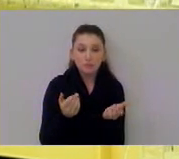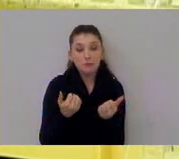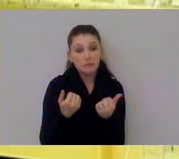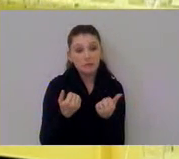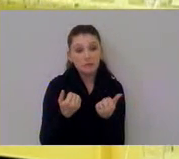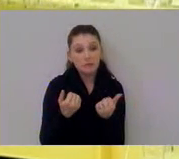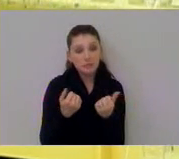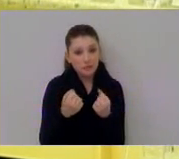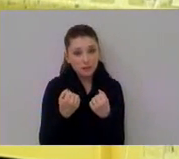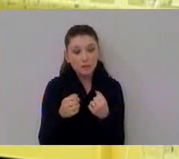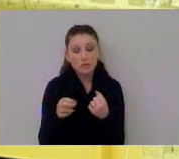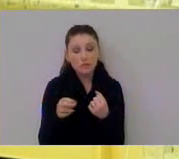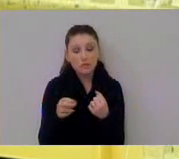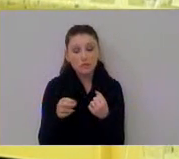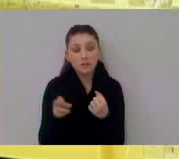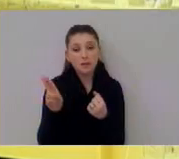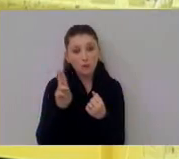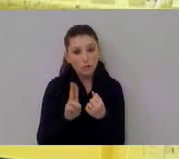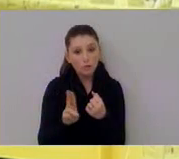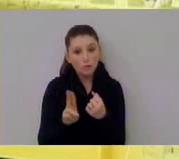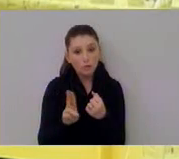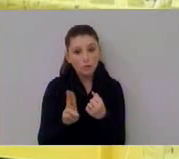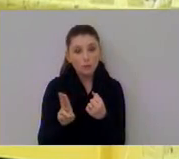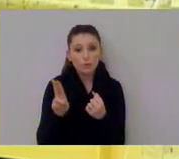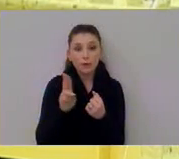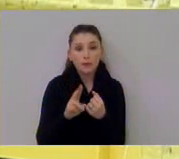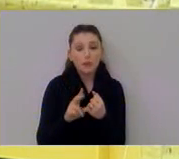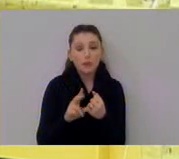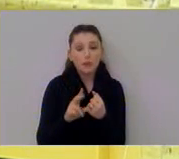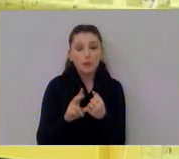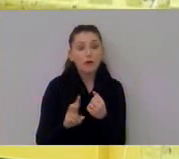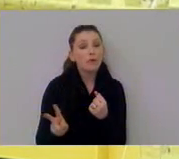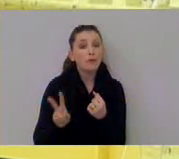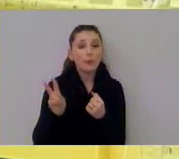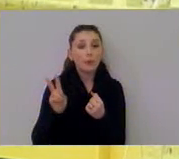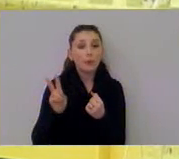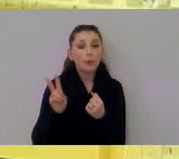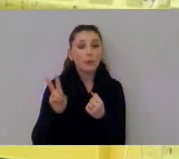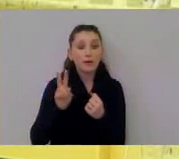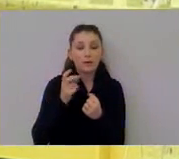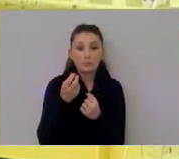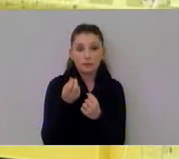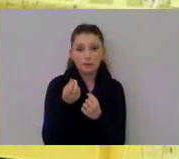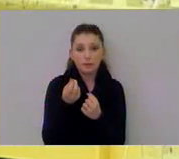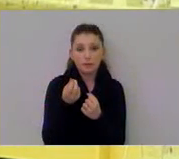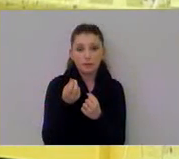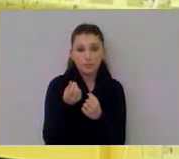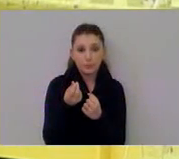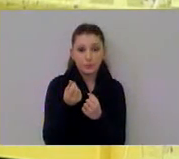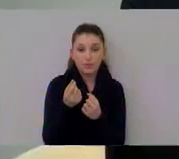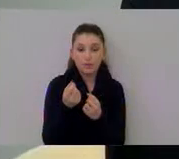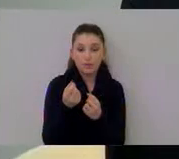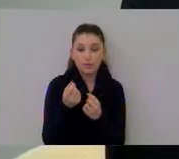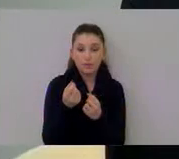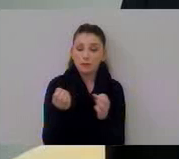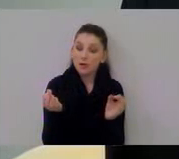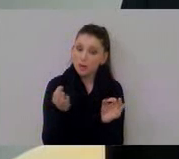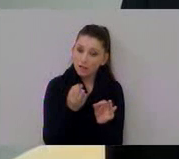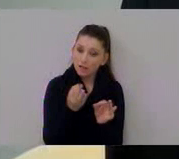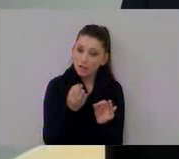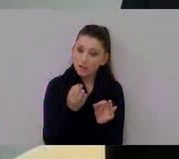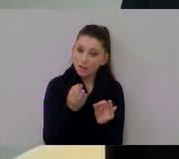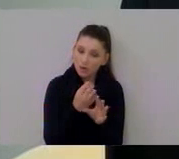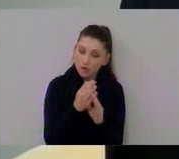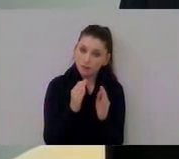certeza, volta para essa Câmara para discutir novas escolas sem investir.